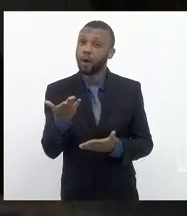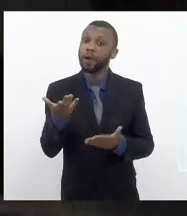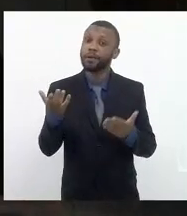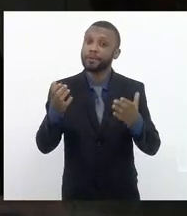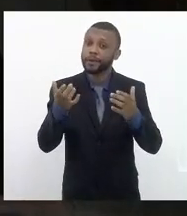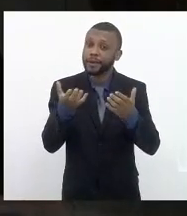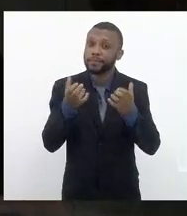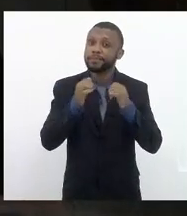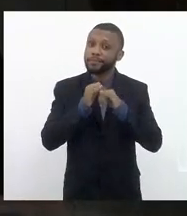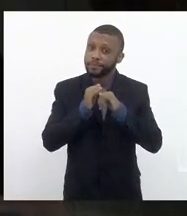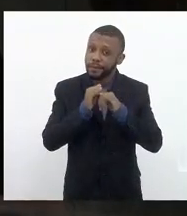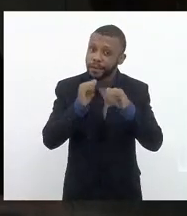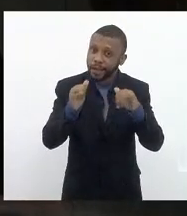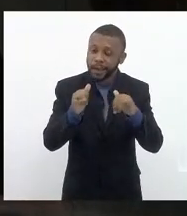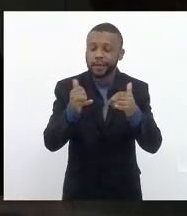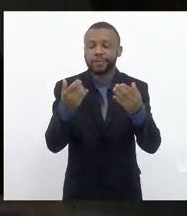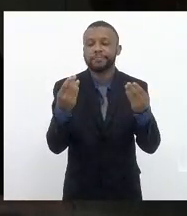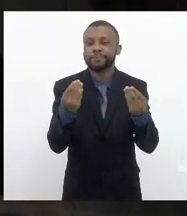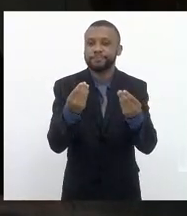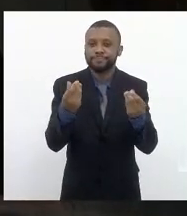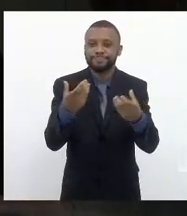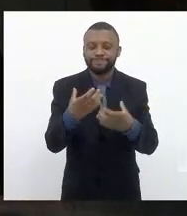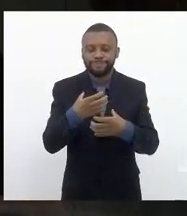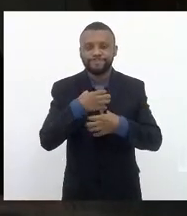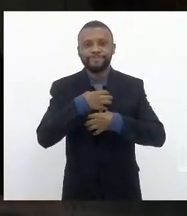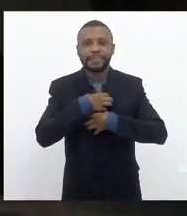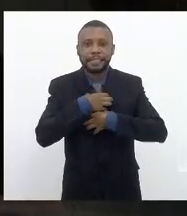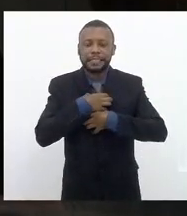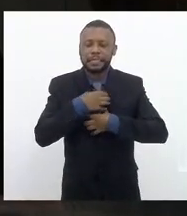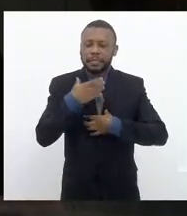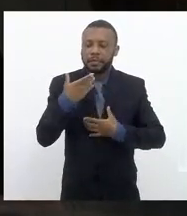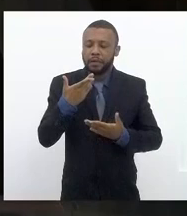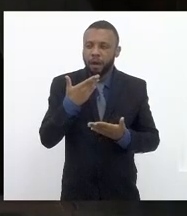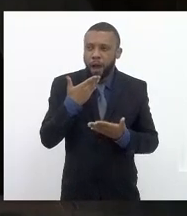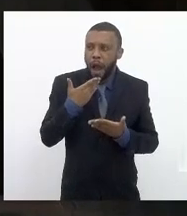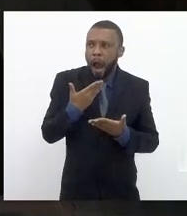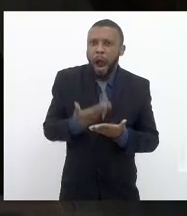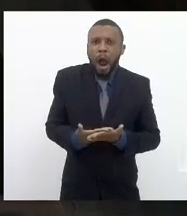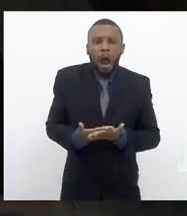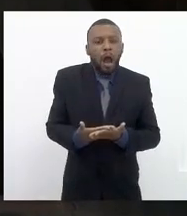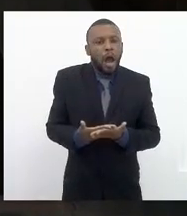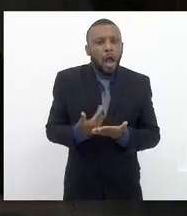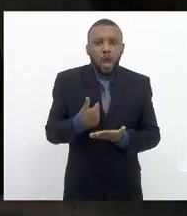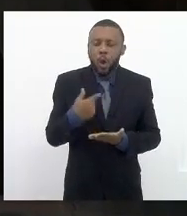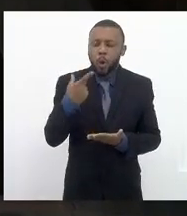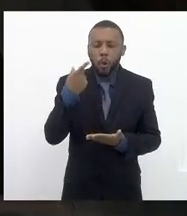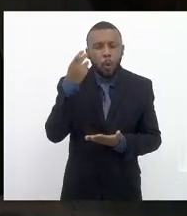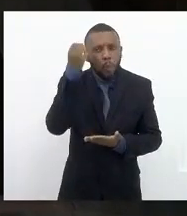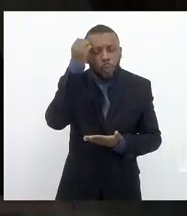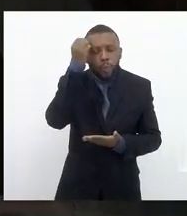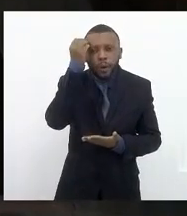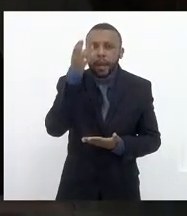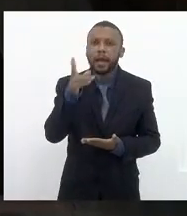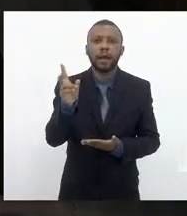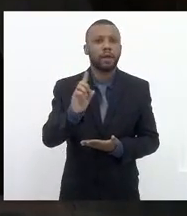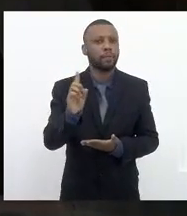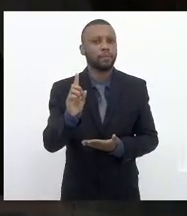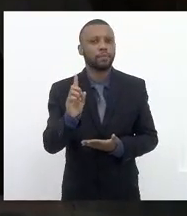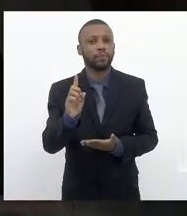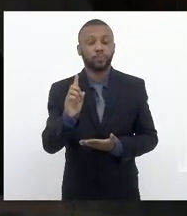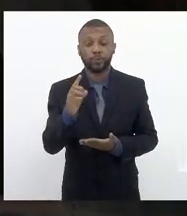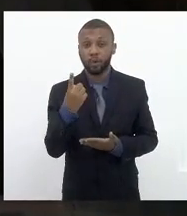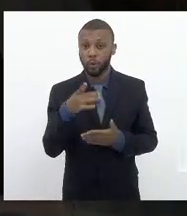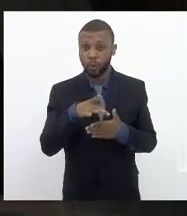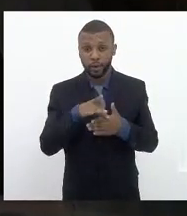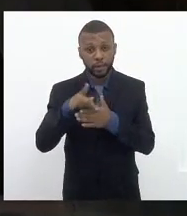eu eu quero falar isso com uma até com certo espanto Não me recordo Marília não sei um